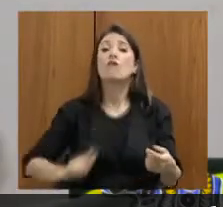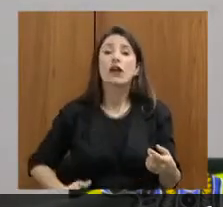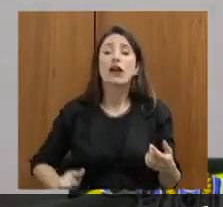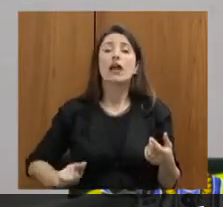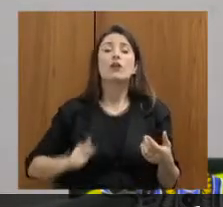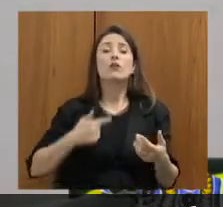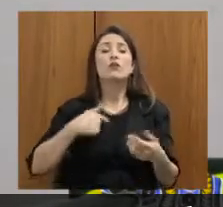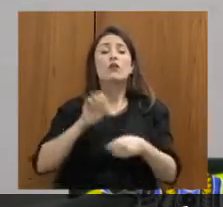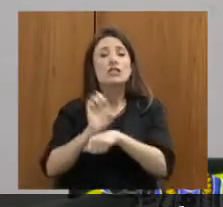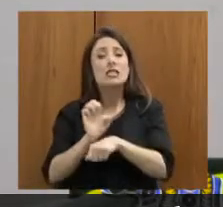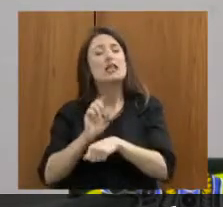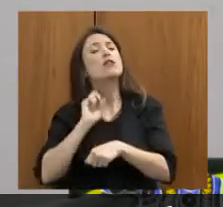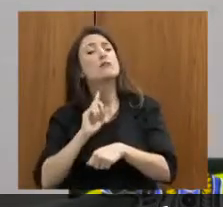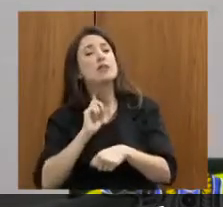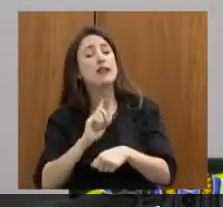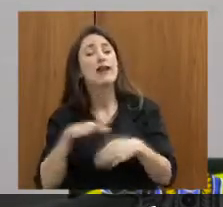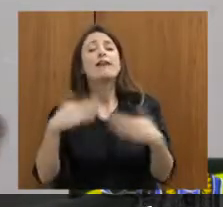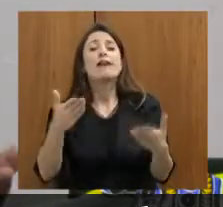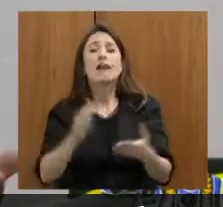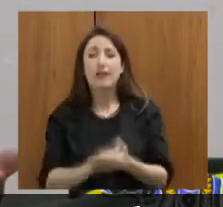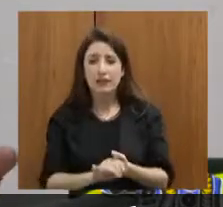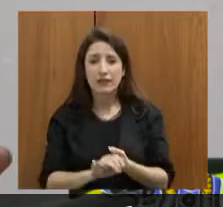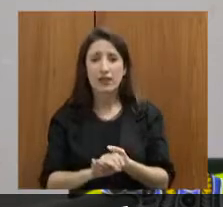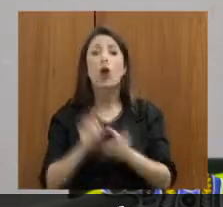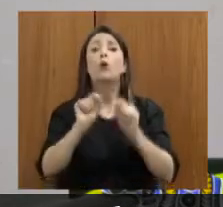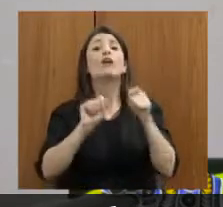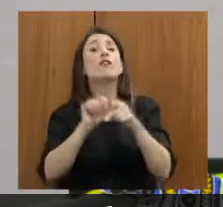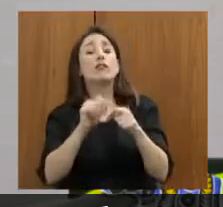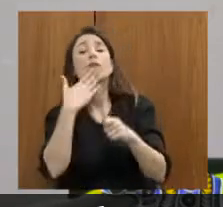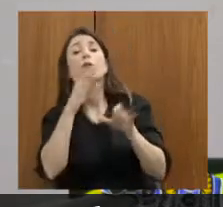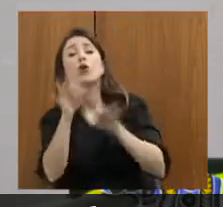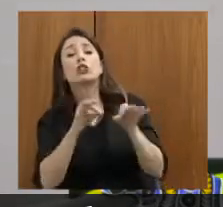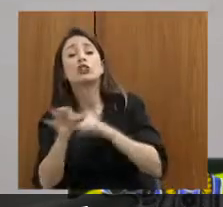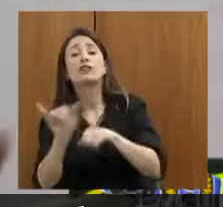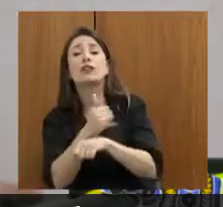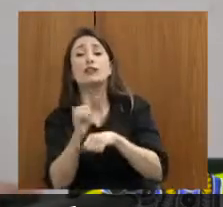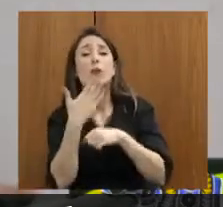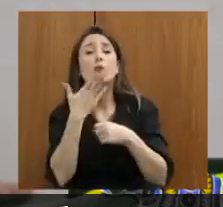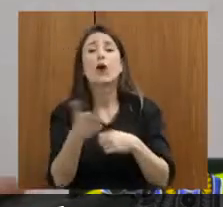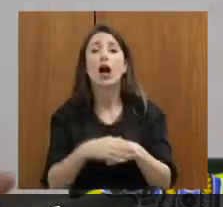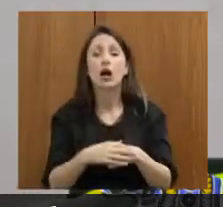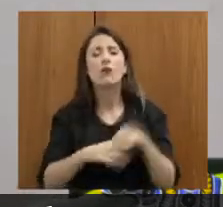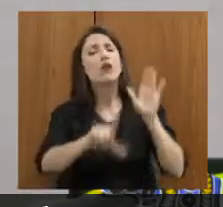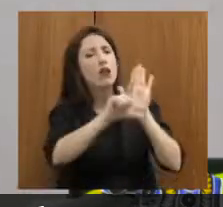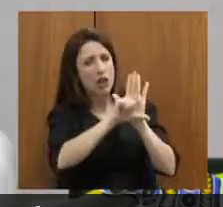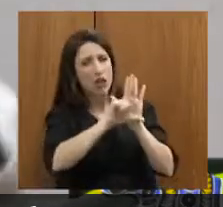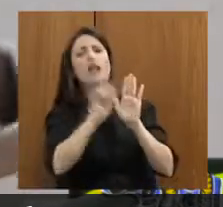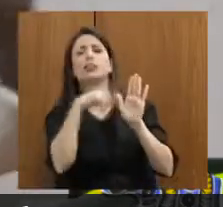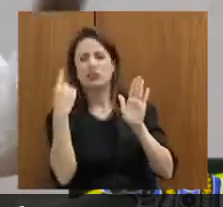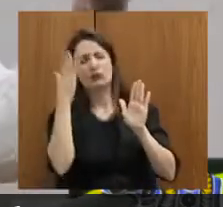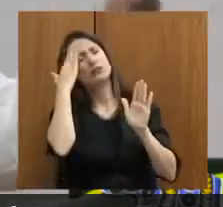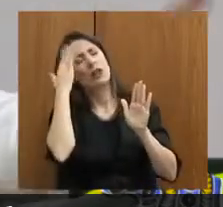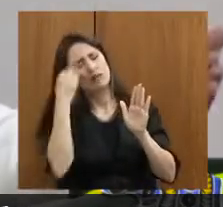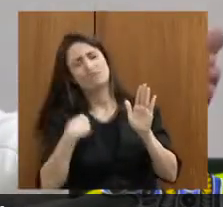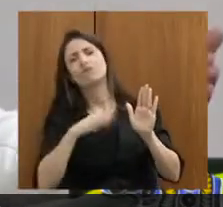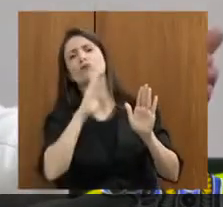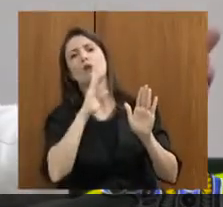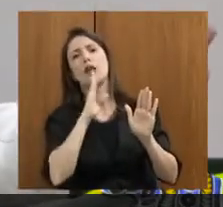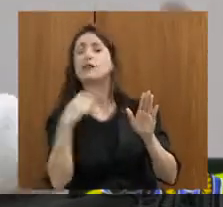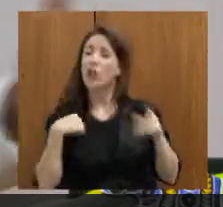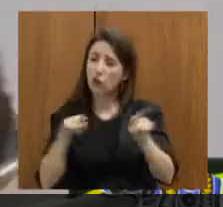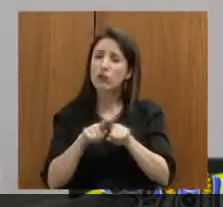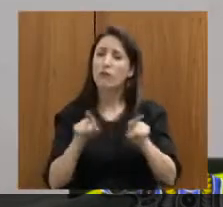qual é a São leis a gente sabe que existe Inclusive eu tô aqui para fazer leis É mas o